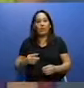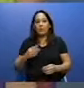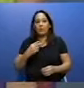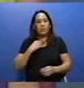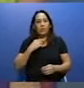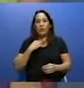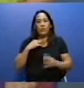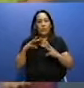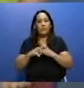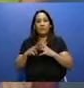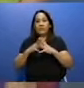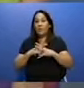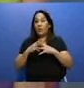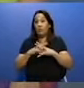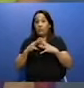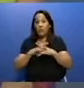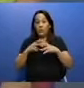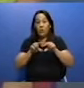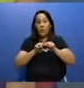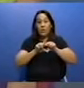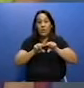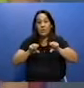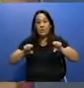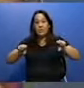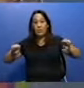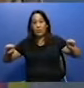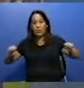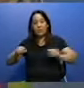sequência completa e o que é o motivo da sequência.